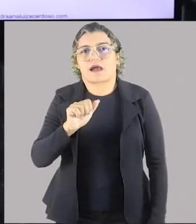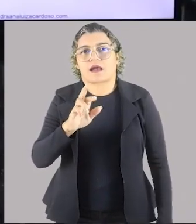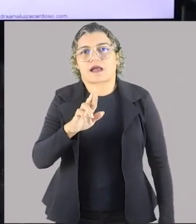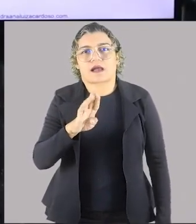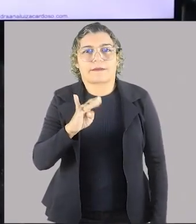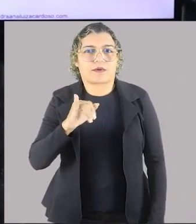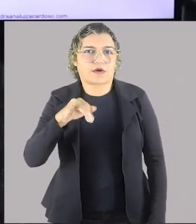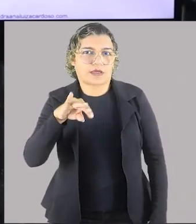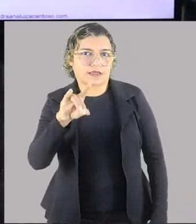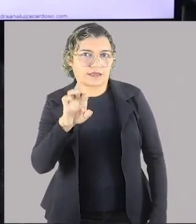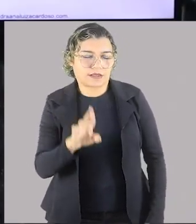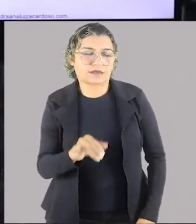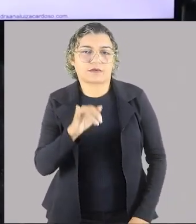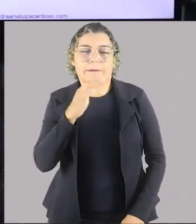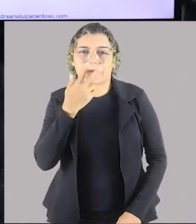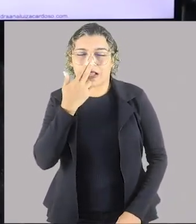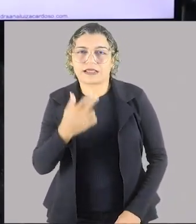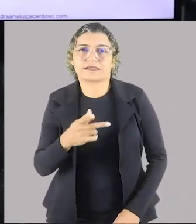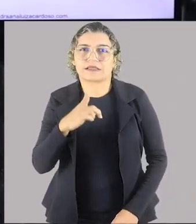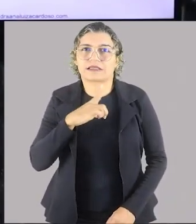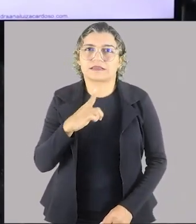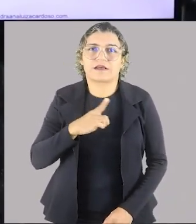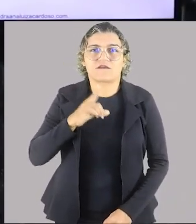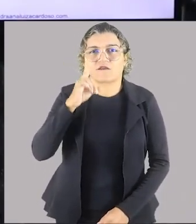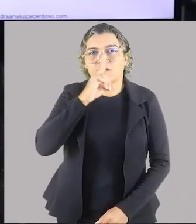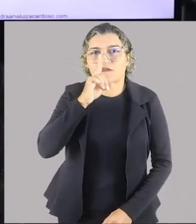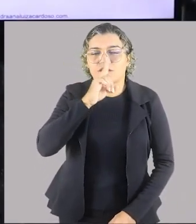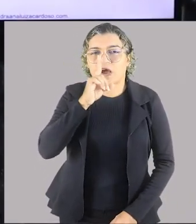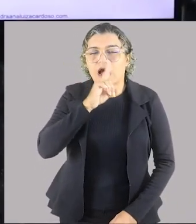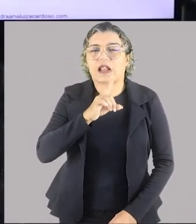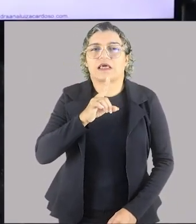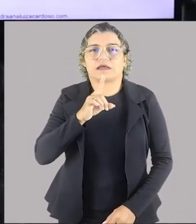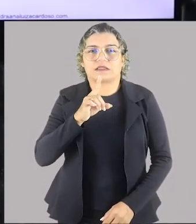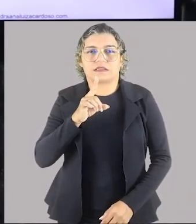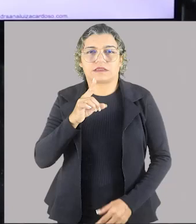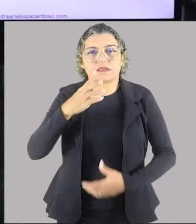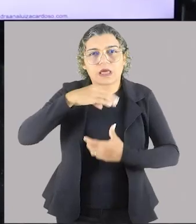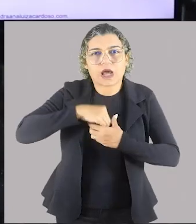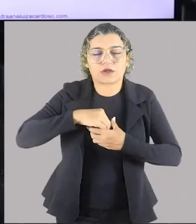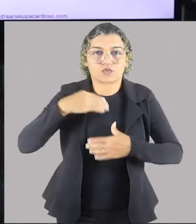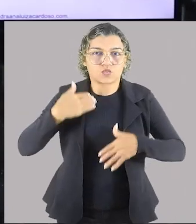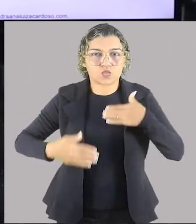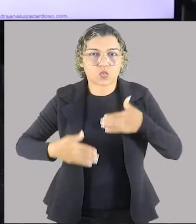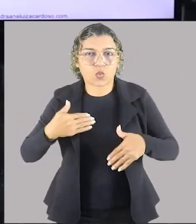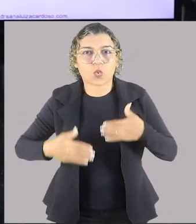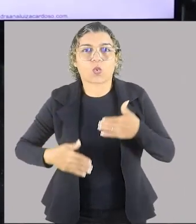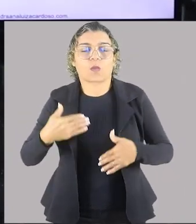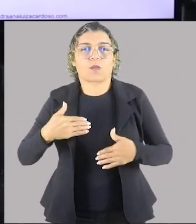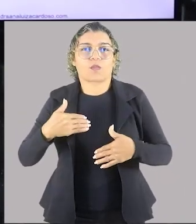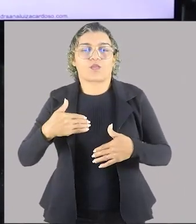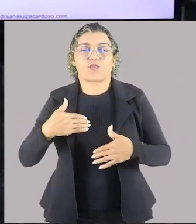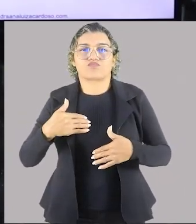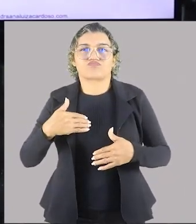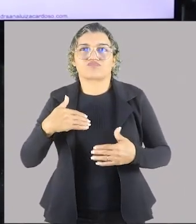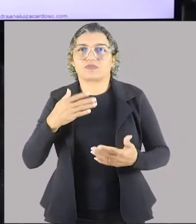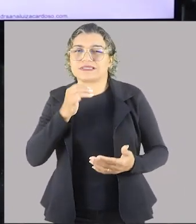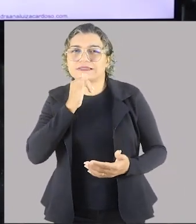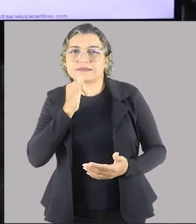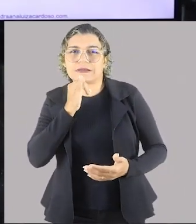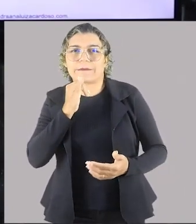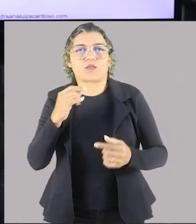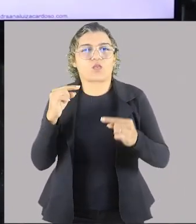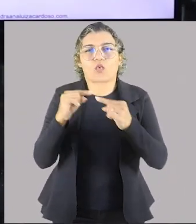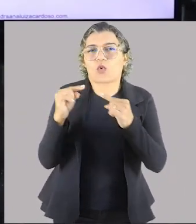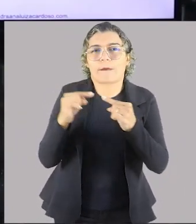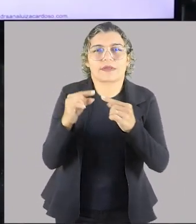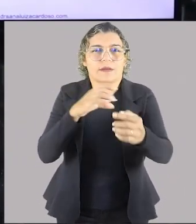acaba ocorrendo uma falha na comunicação entre esse hormônio, a insulina e a musculatura. E aí ela não consegue colocar esse açúcar